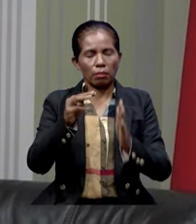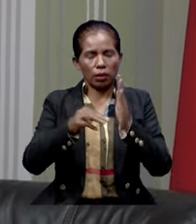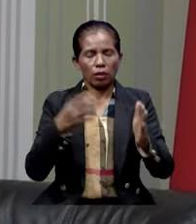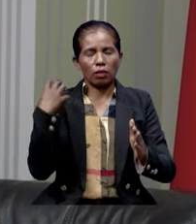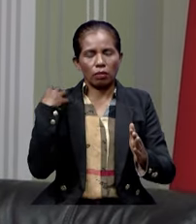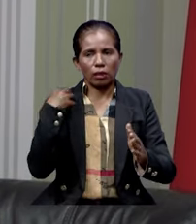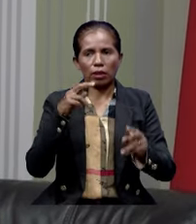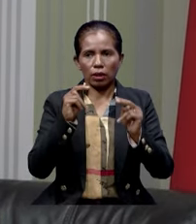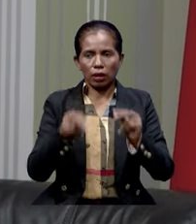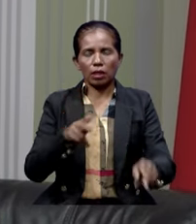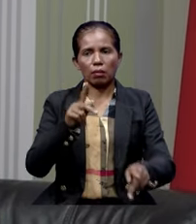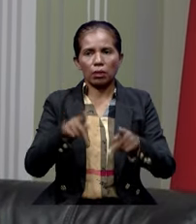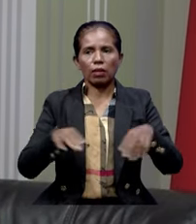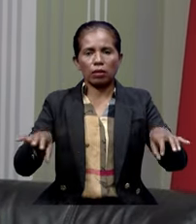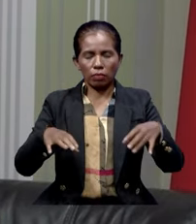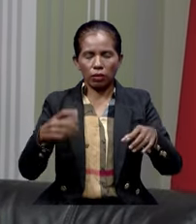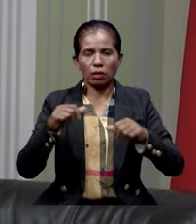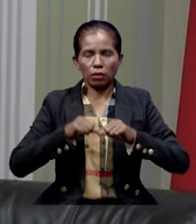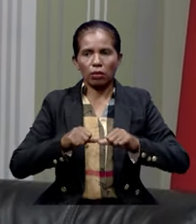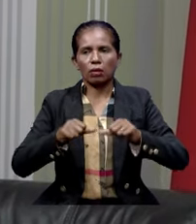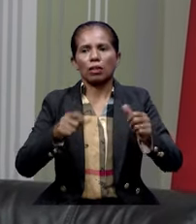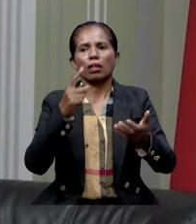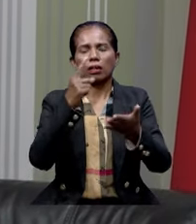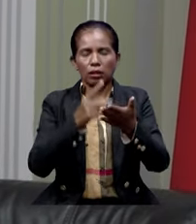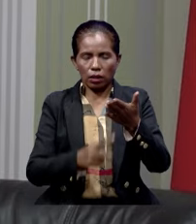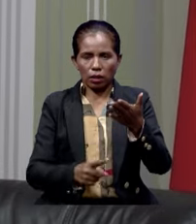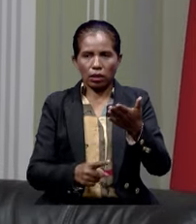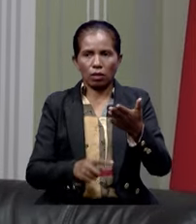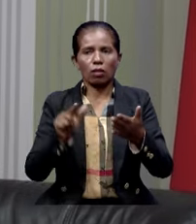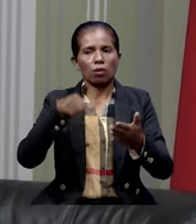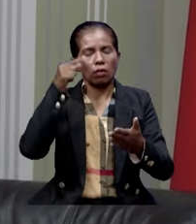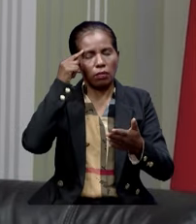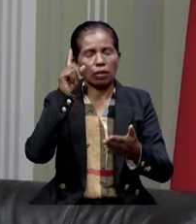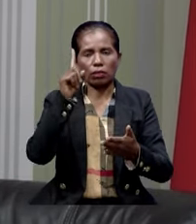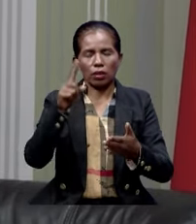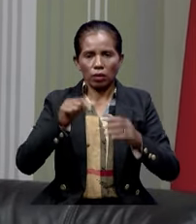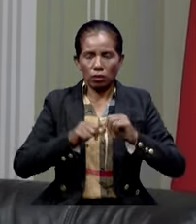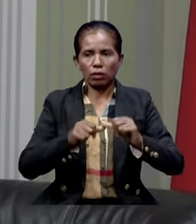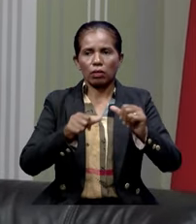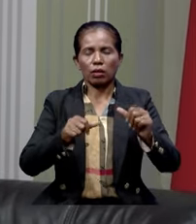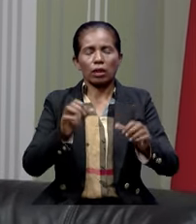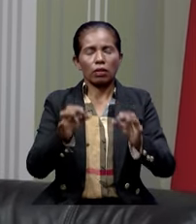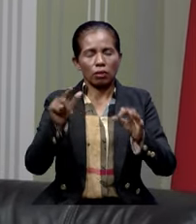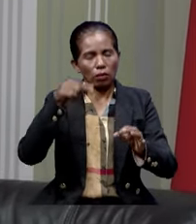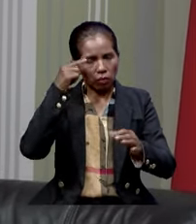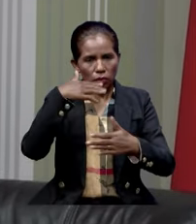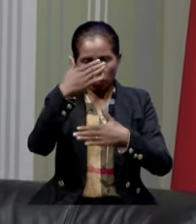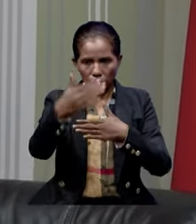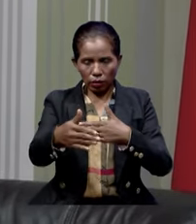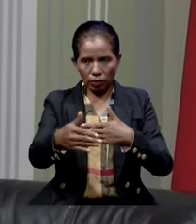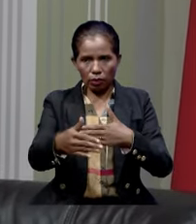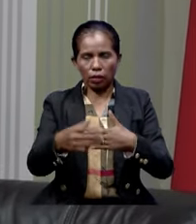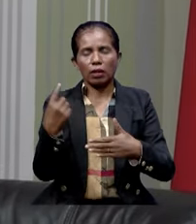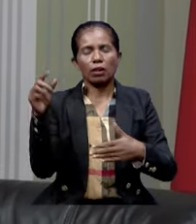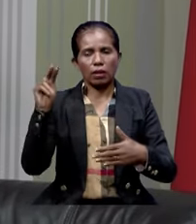ser eman be permanente atu continua saida maka governo ida lao. E se o governo ida tuir fale mai, nia